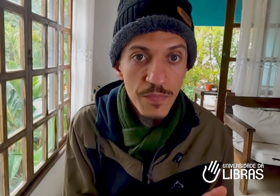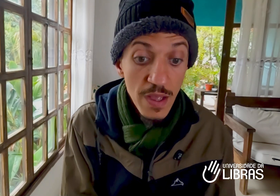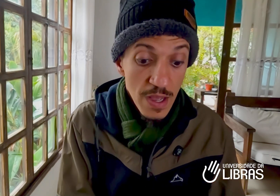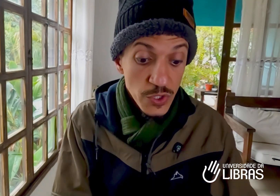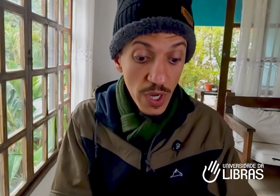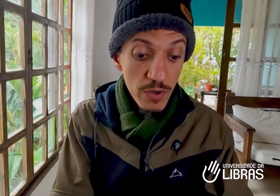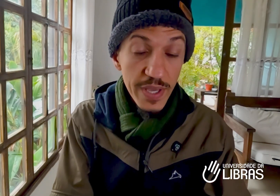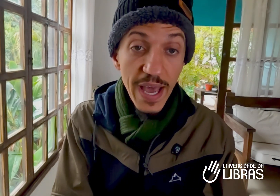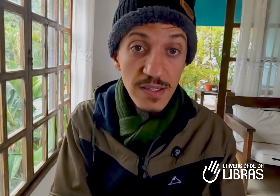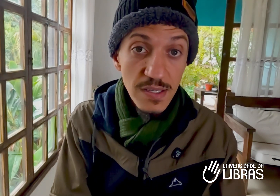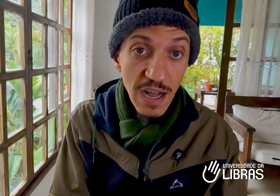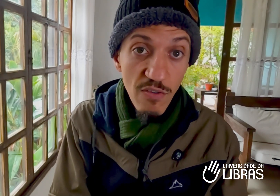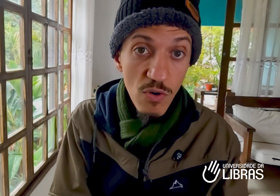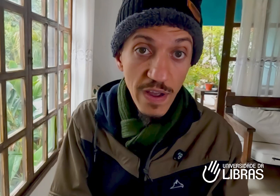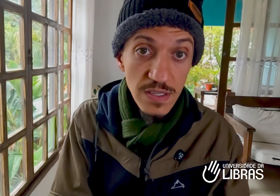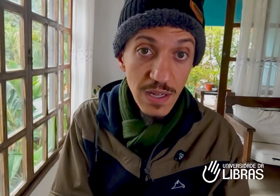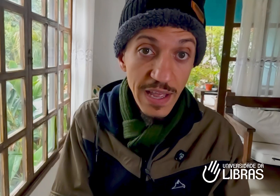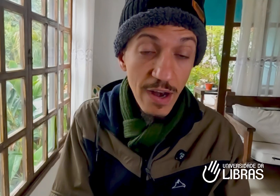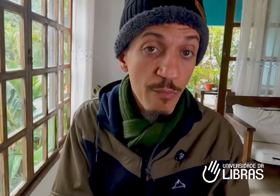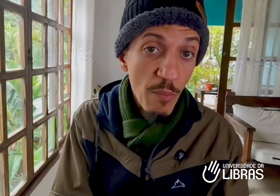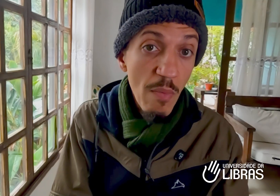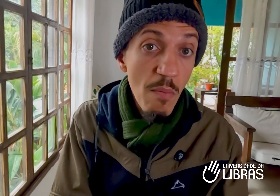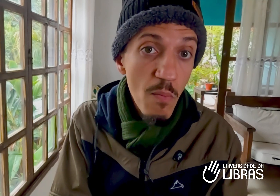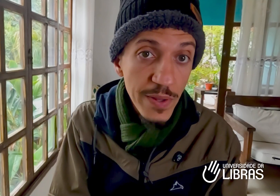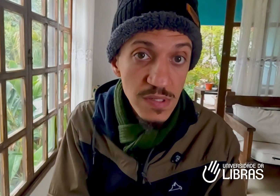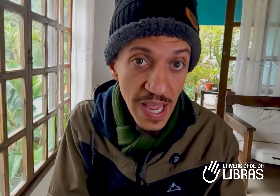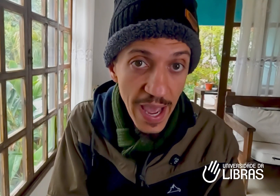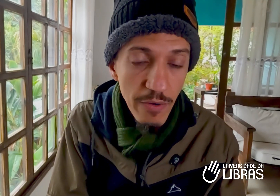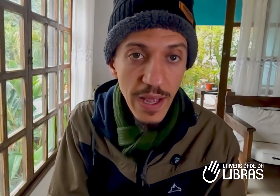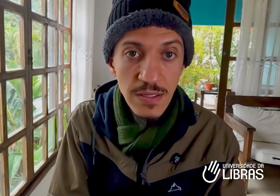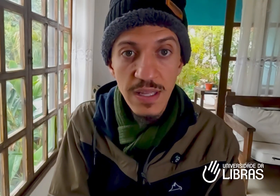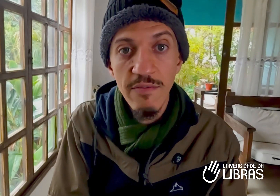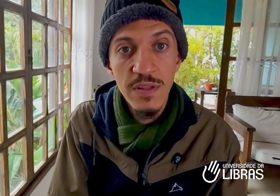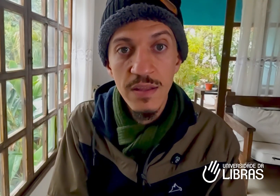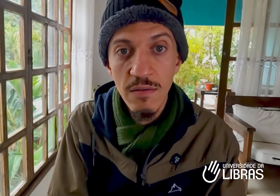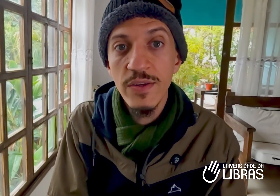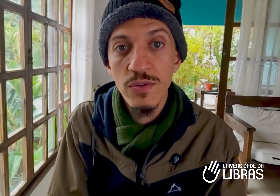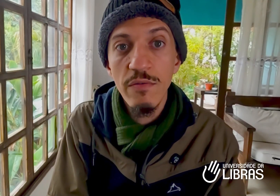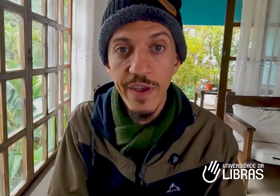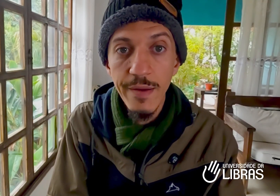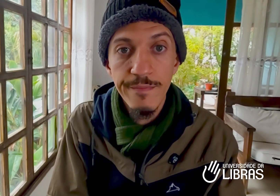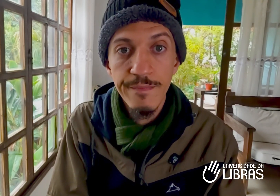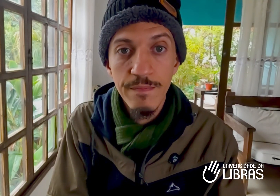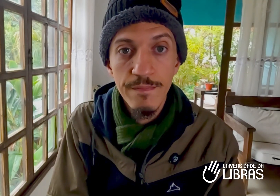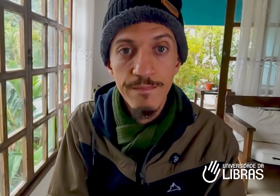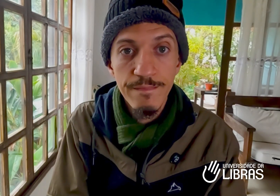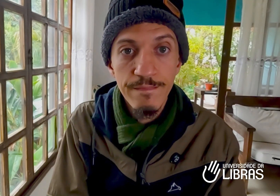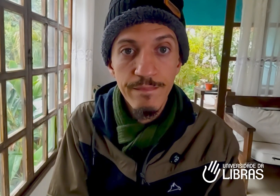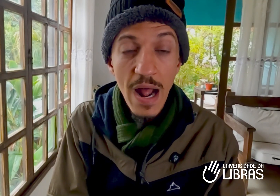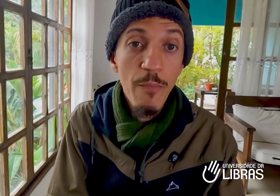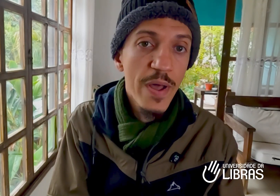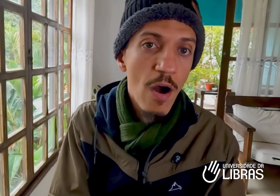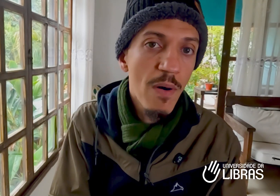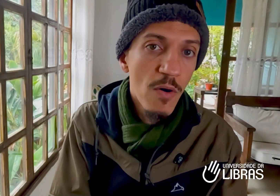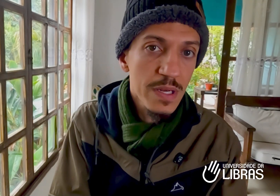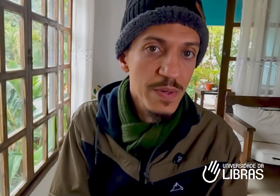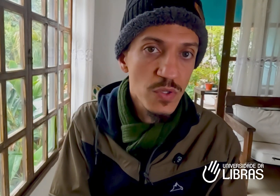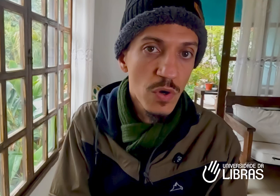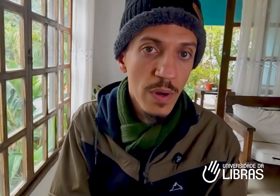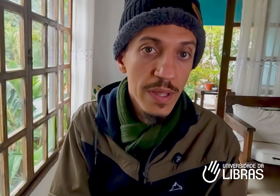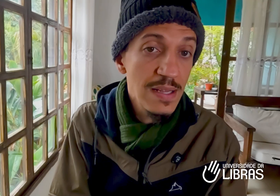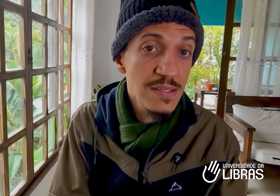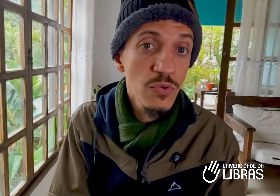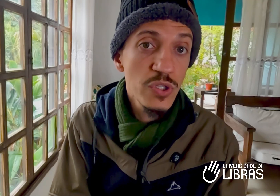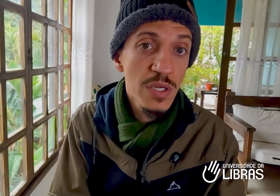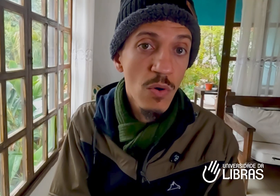comunicando. Só que o que eles estavam conversando ali era um problema muito sério que eles estavam tentando resolver para apoiar uma outra